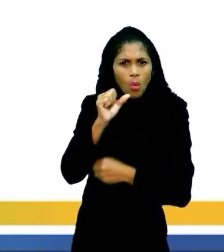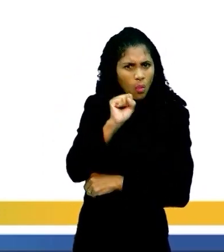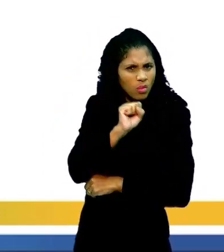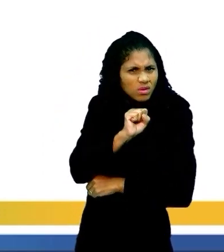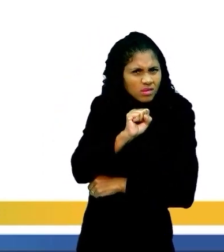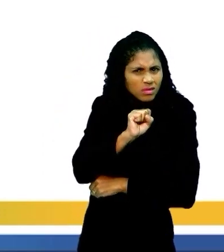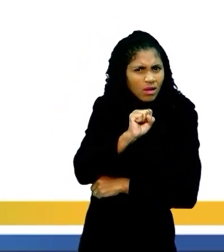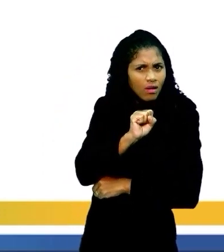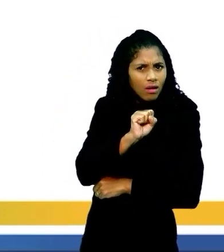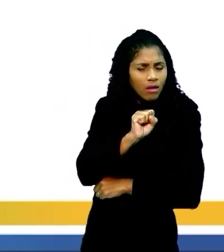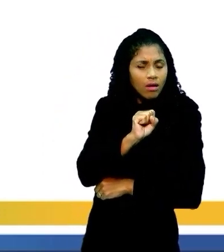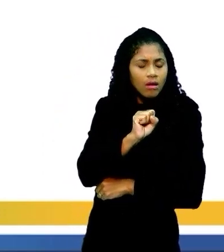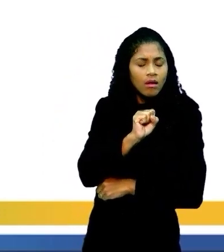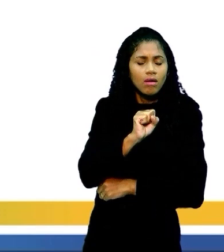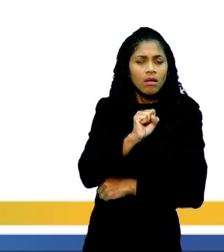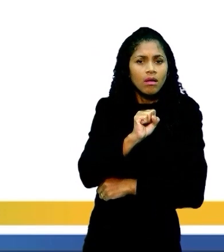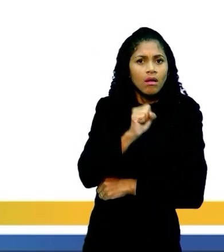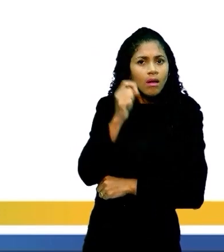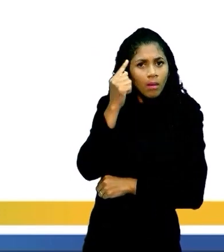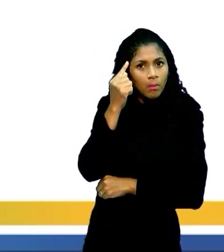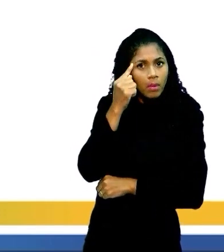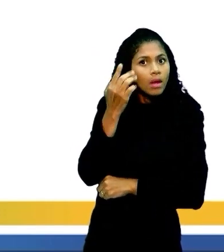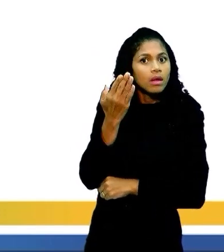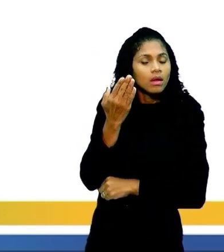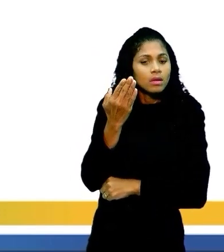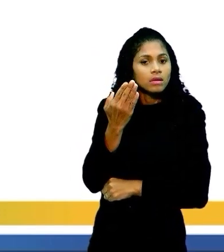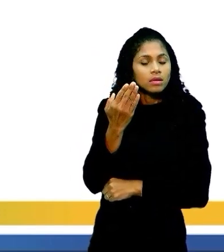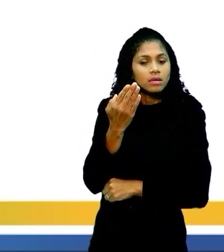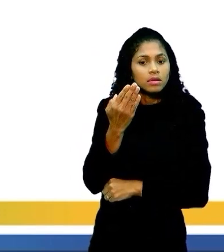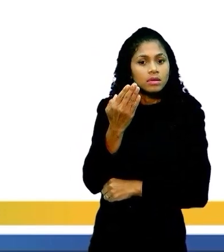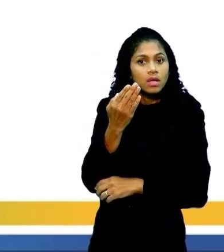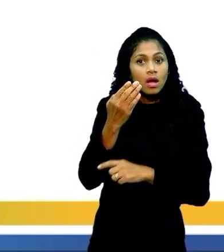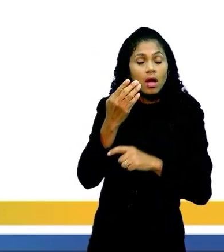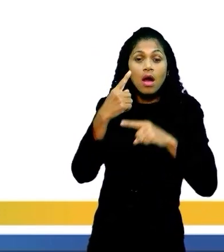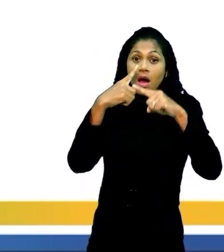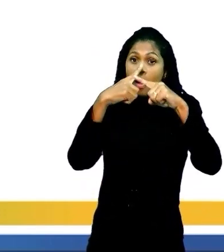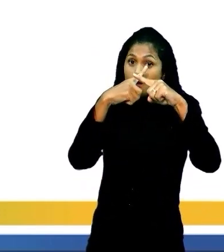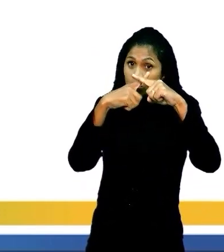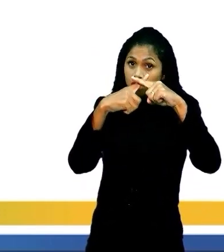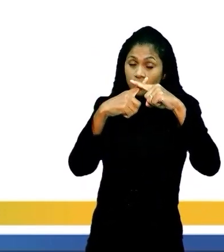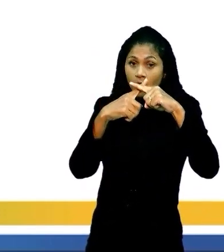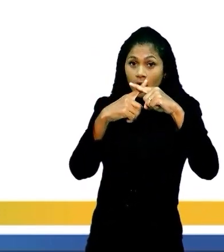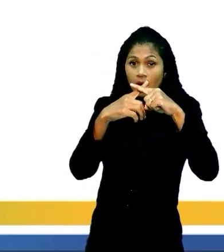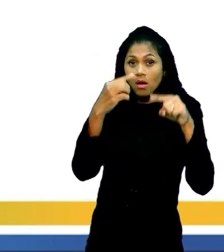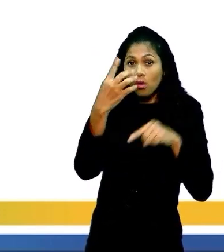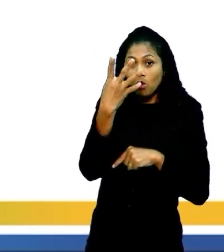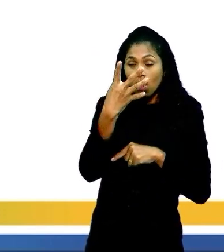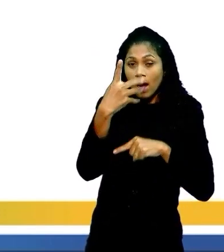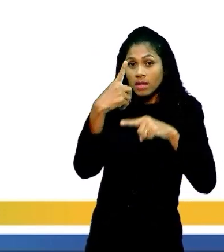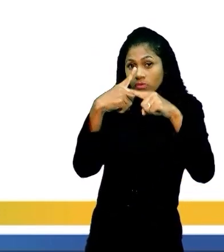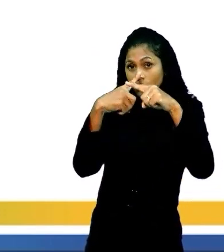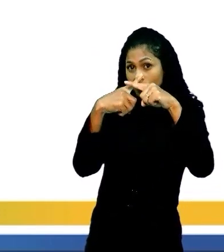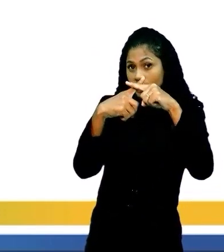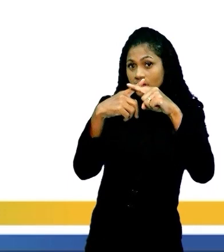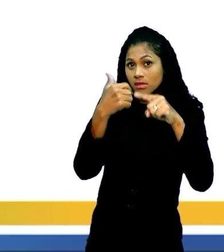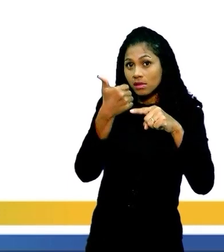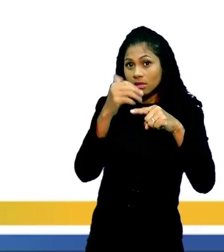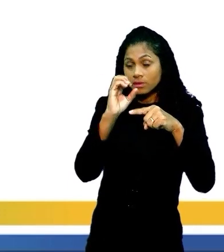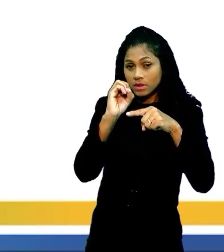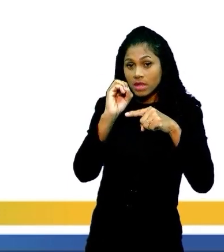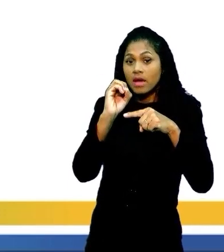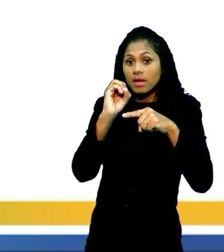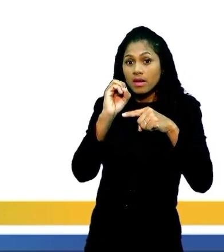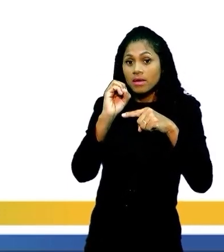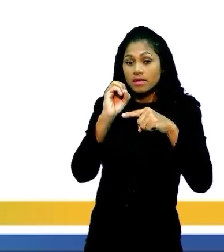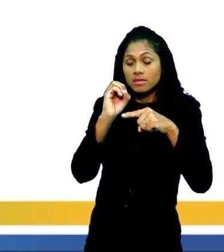Né? A gente vai ver aí que nós vamos multiplicar 4 vezes 10, né? 40, dividido para